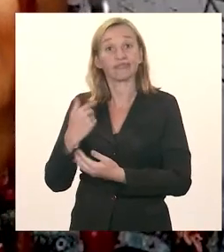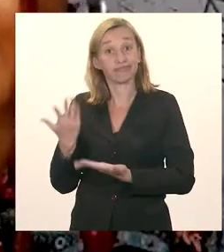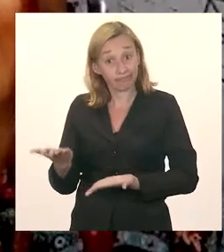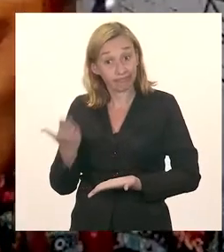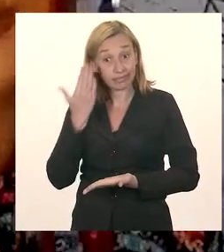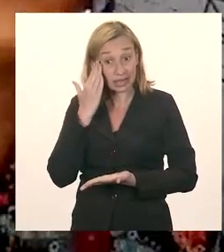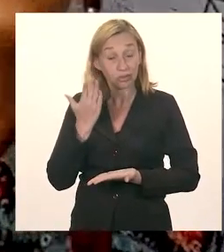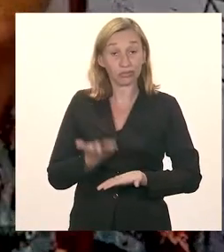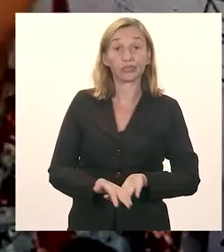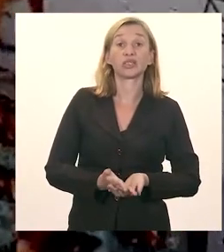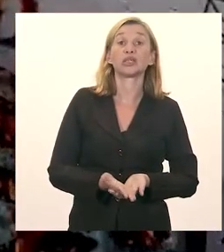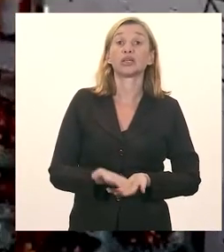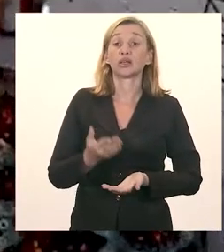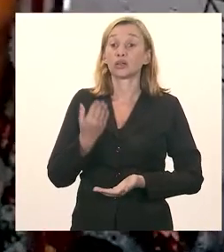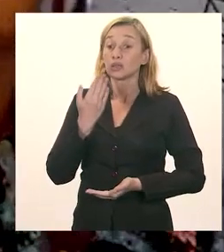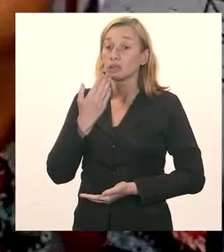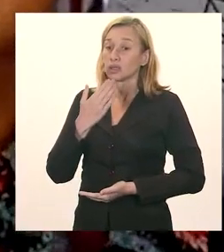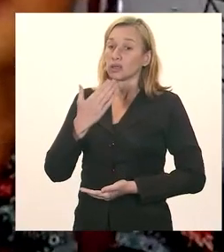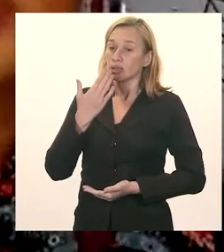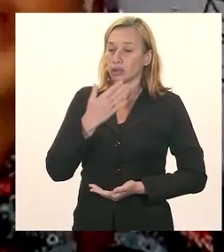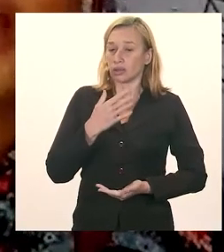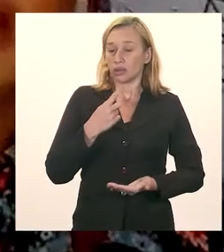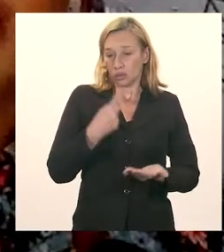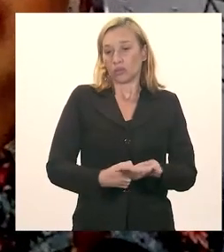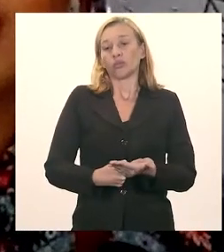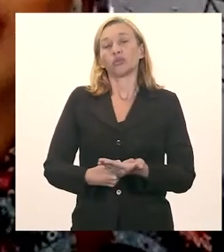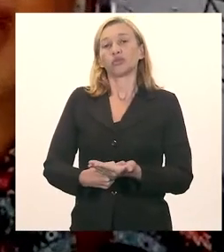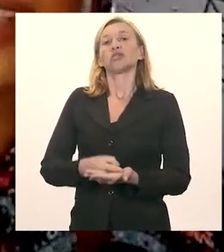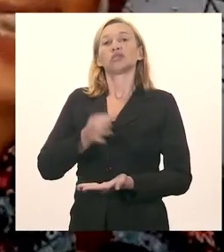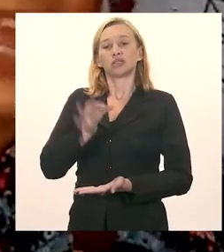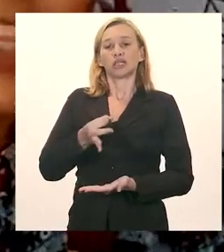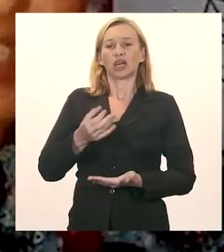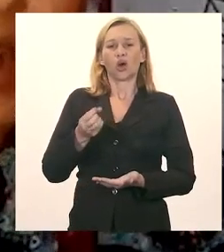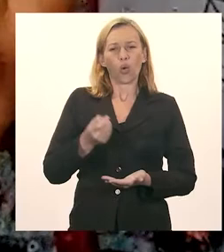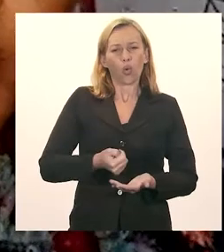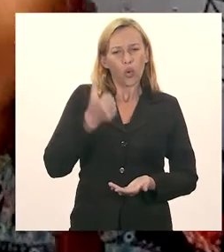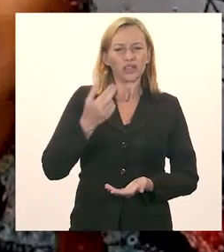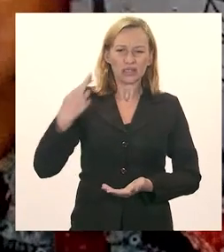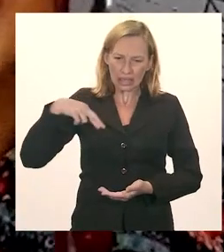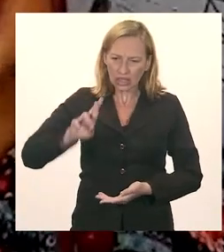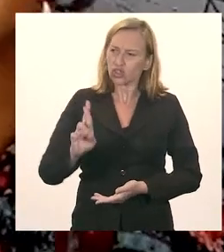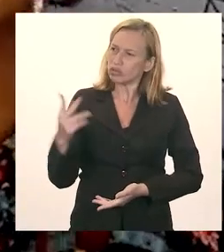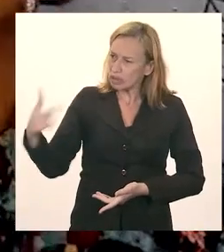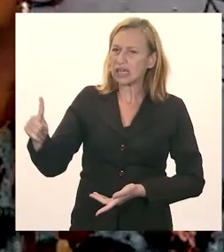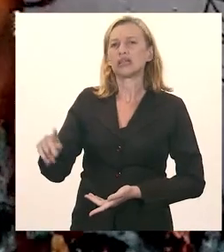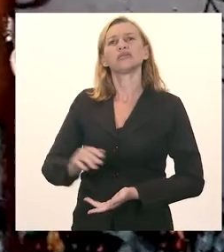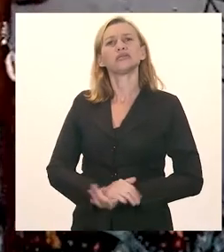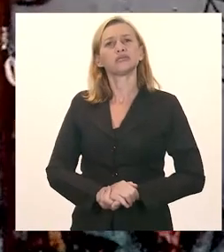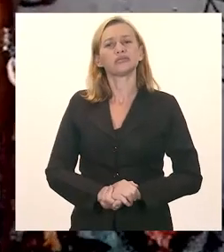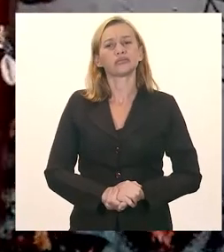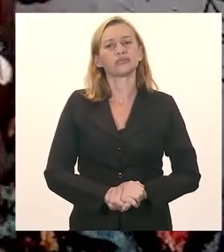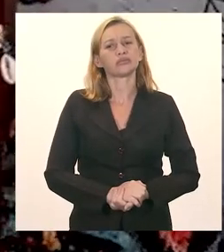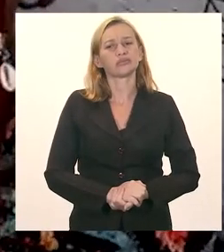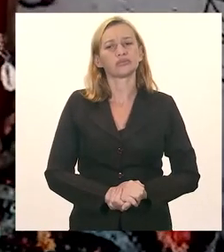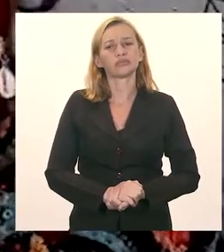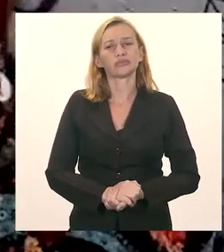isso morrer, entendeu? Então, é um compromisso mesmo, quase que religioso mesmo deles,